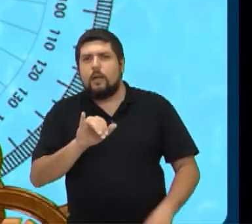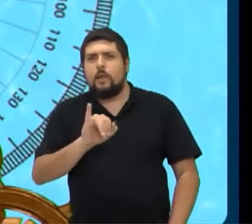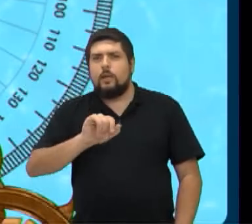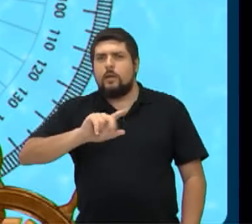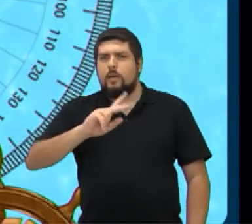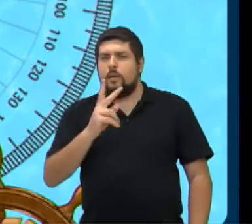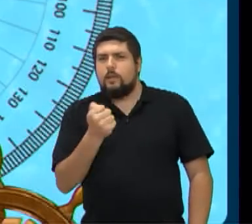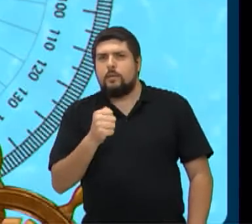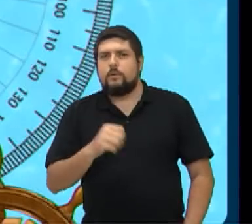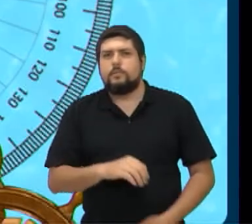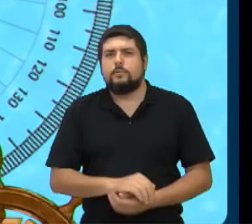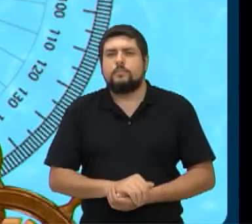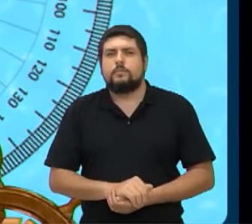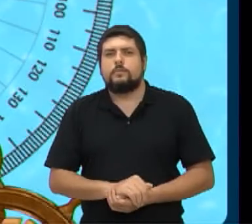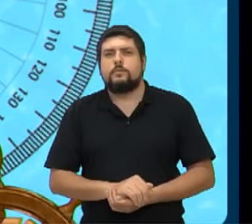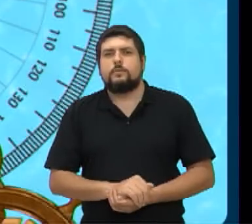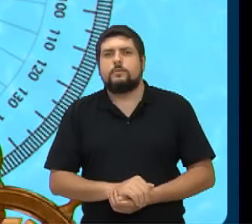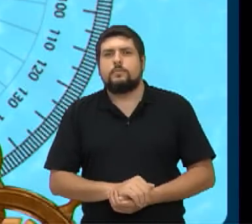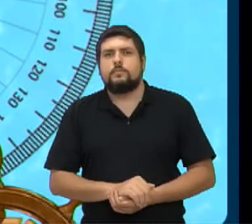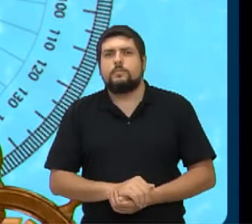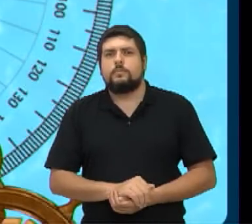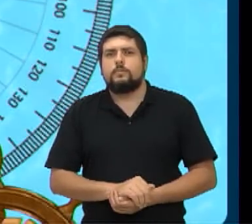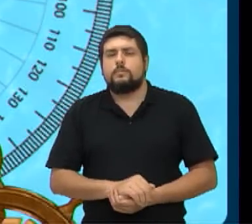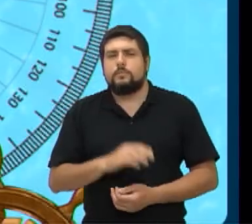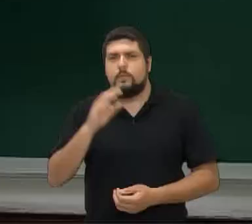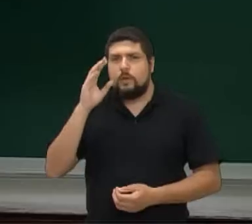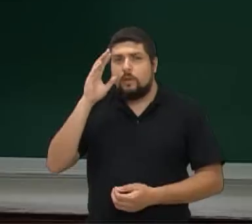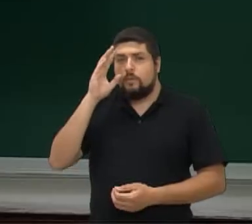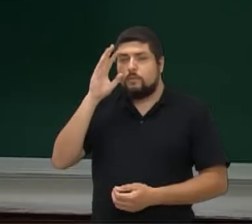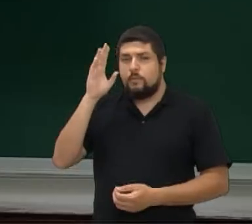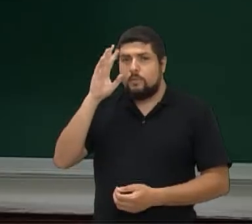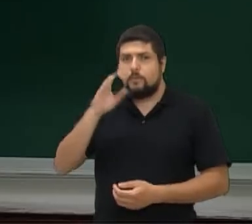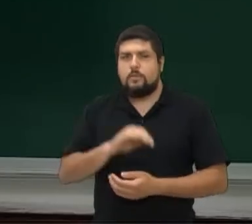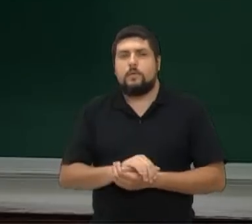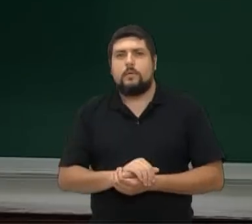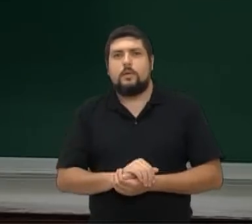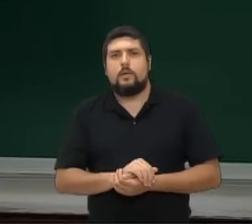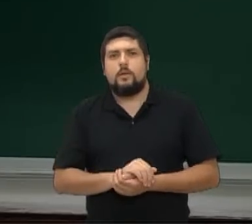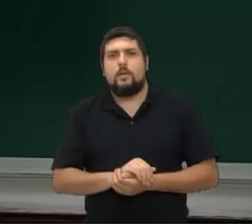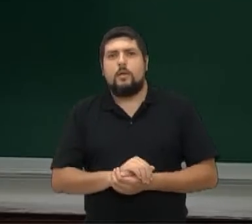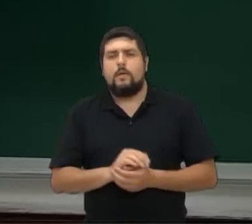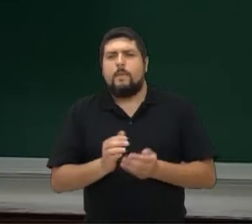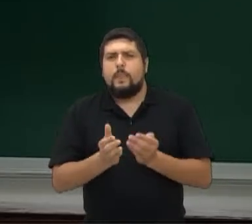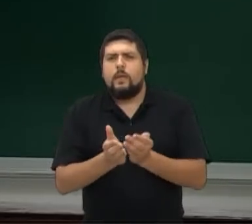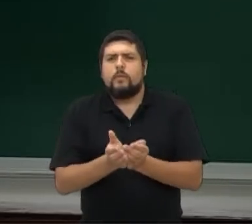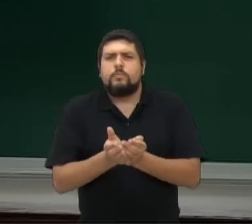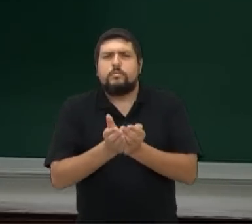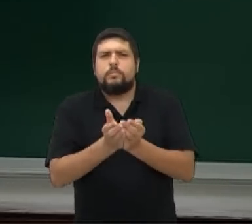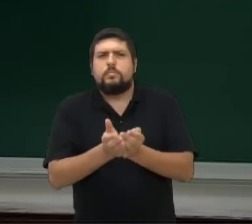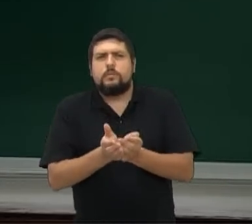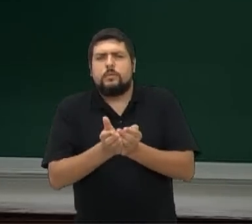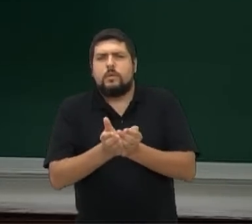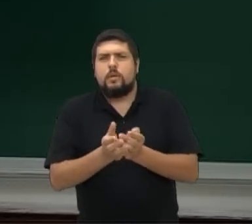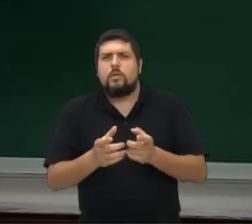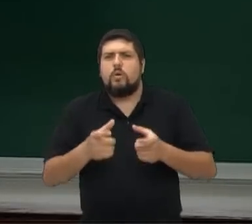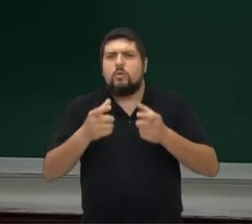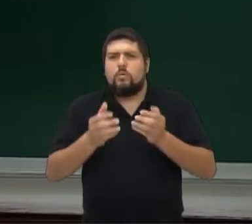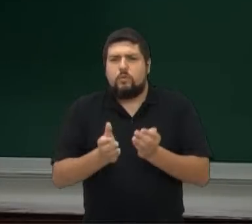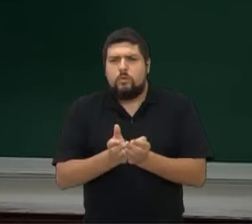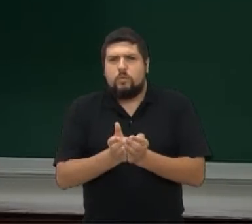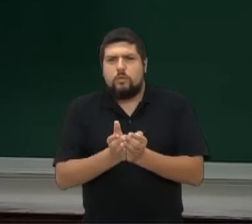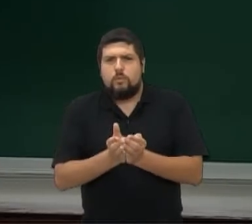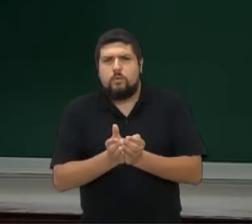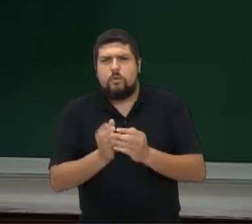Então vamos imaginar um pouquinho. O nosso barco, a rota dele está exatamente nessa linha aqui